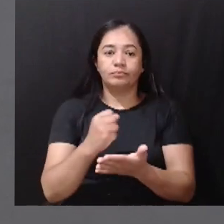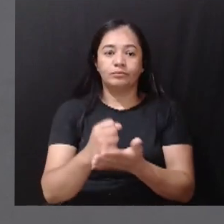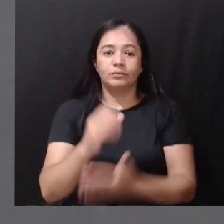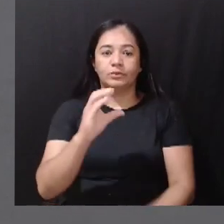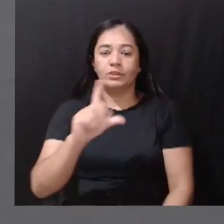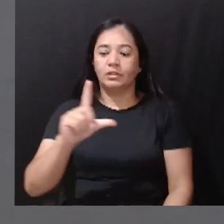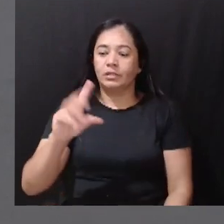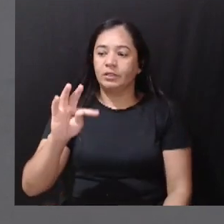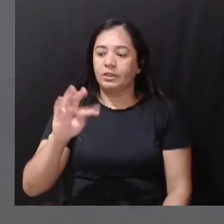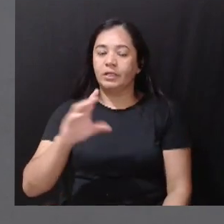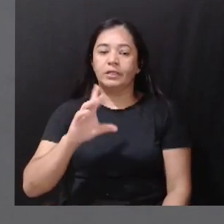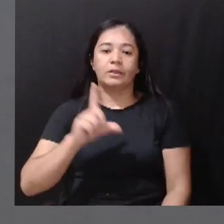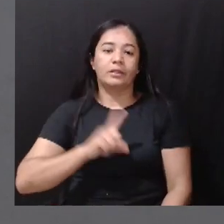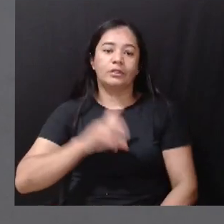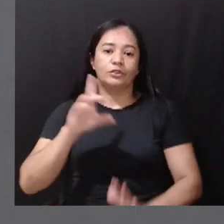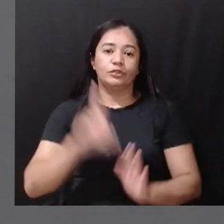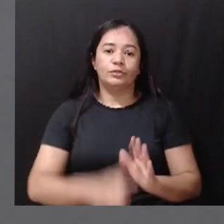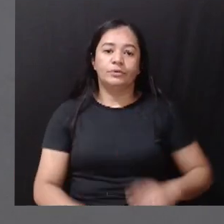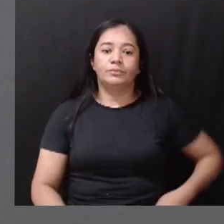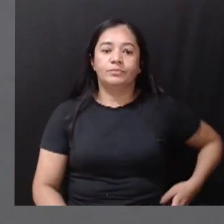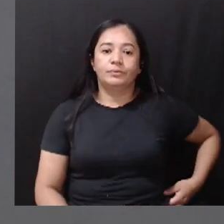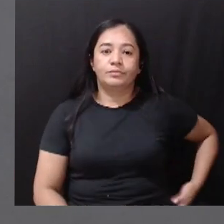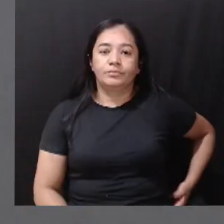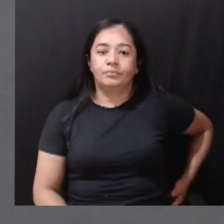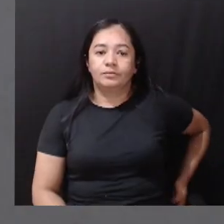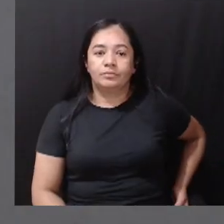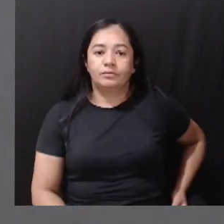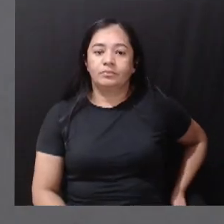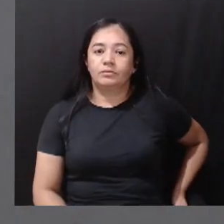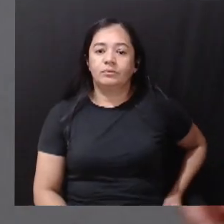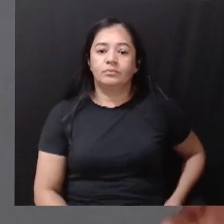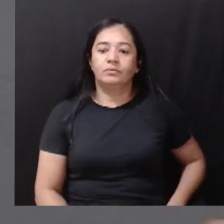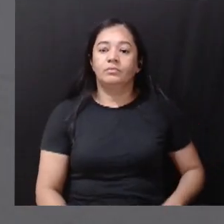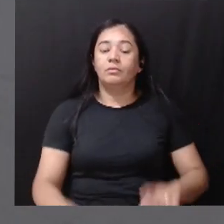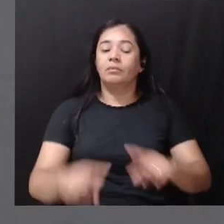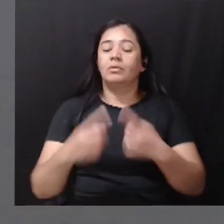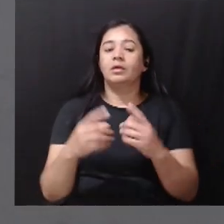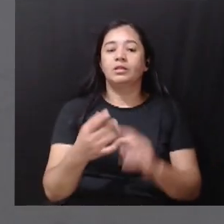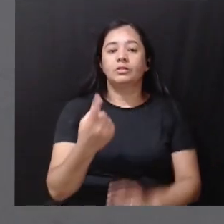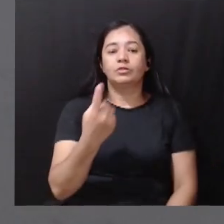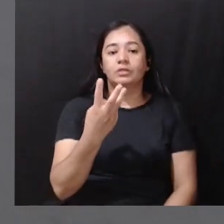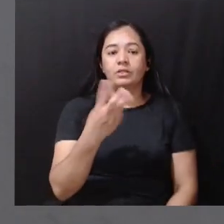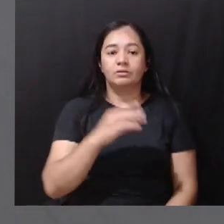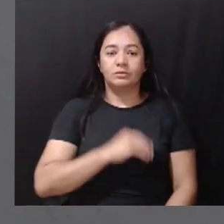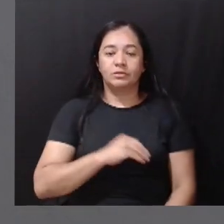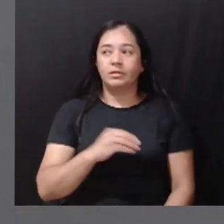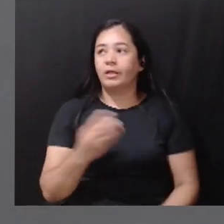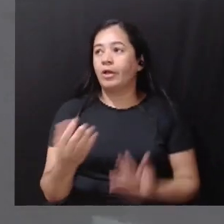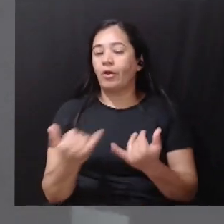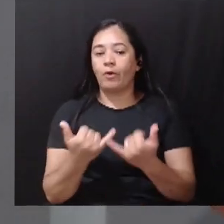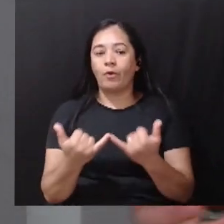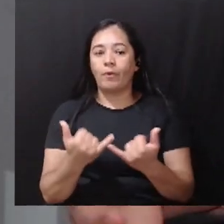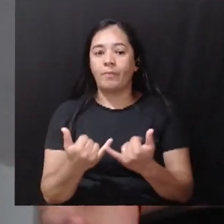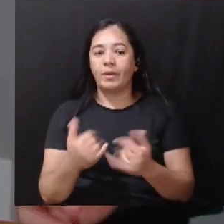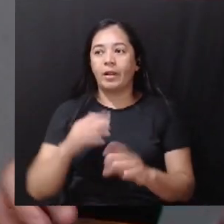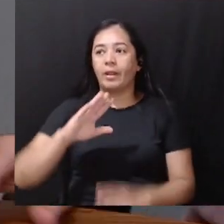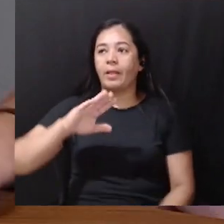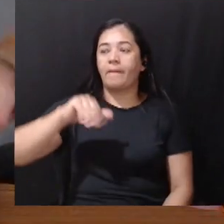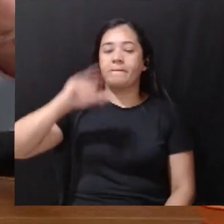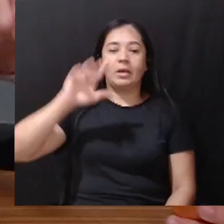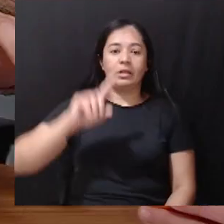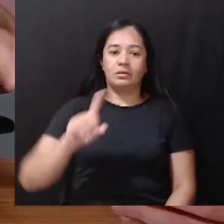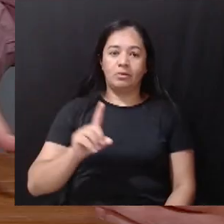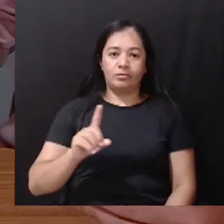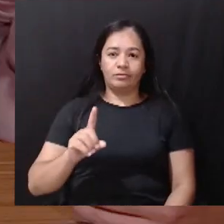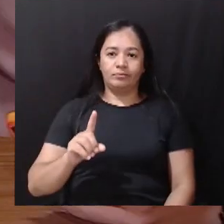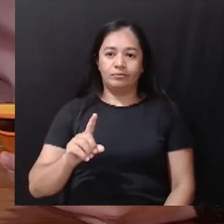benefício? Exatamente, exatamente. E, João, esse 13º, né, ele não deve ser visto como uma renda extra, como um dinheiro extra,